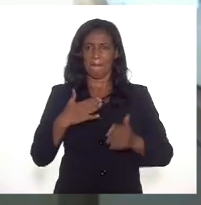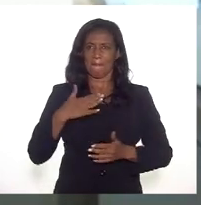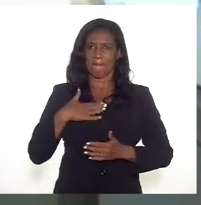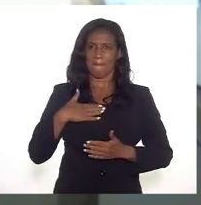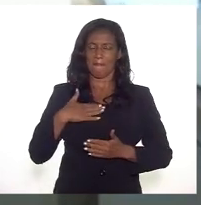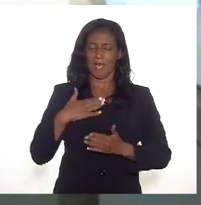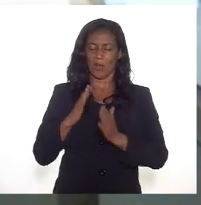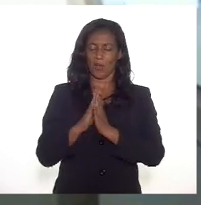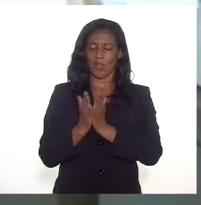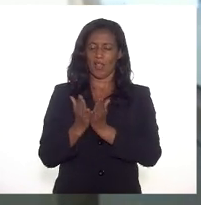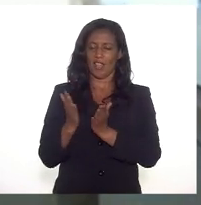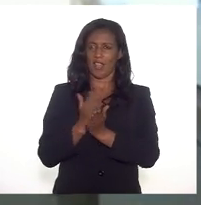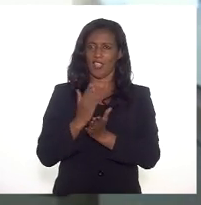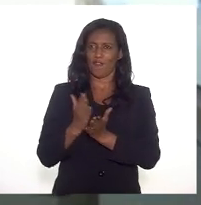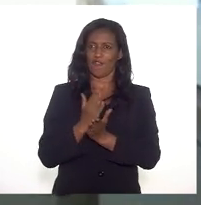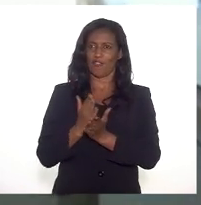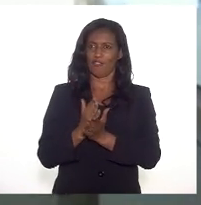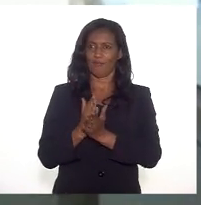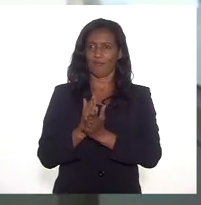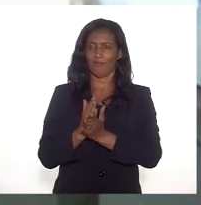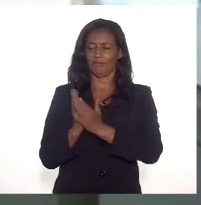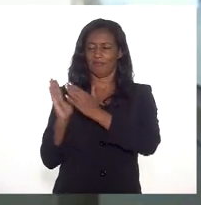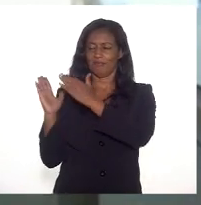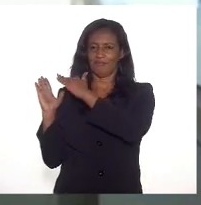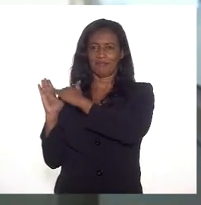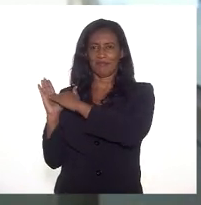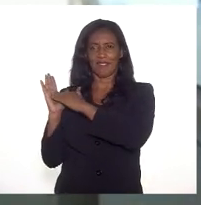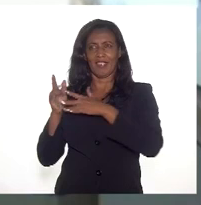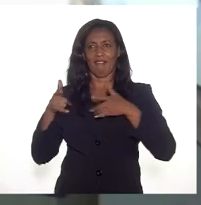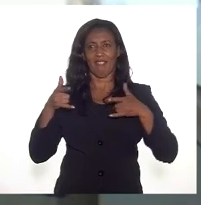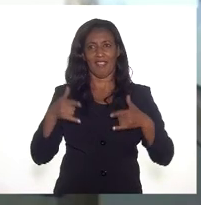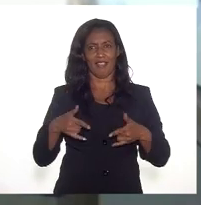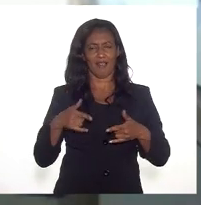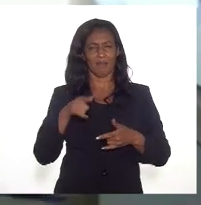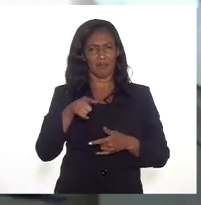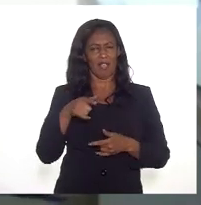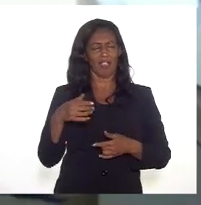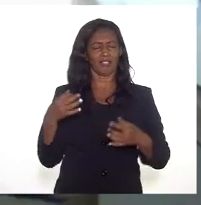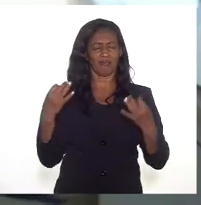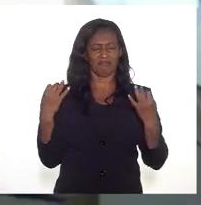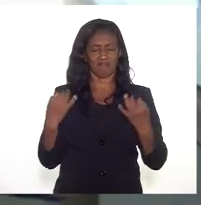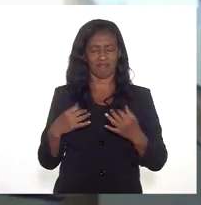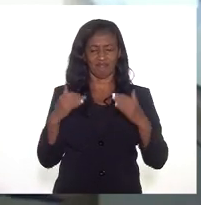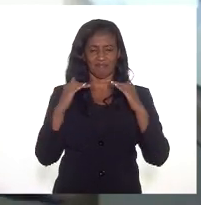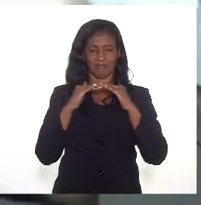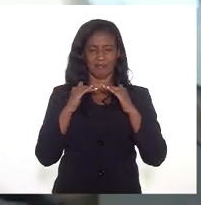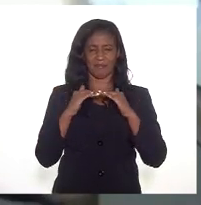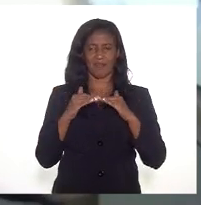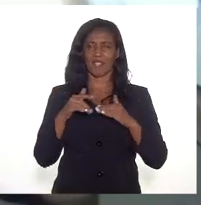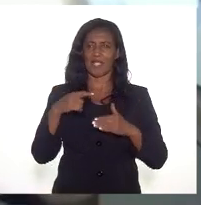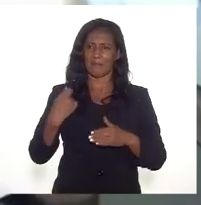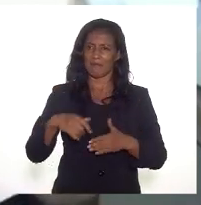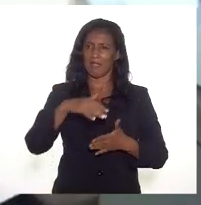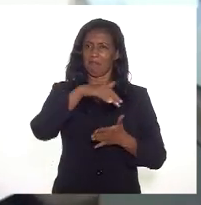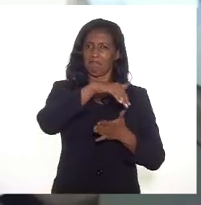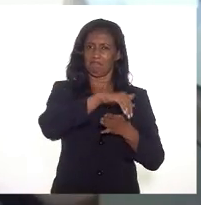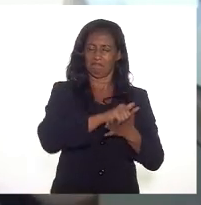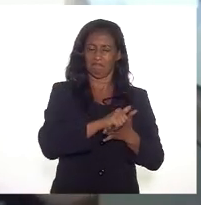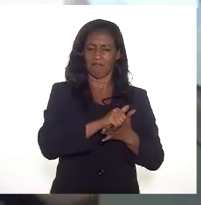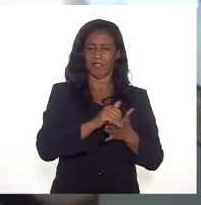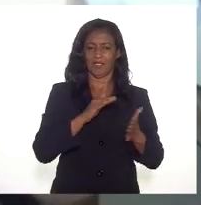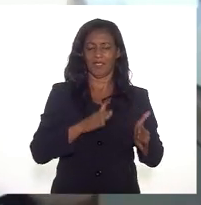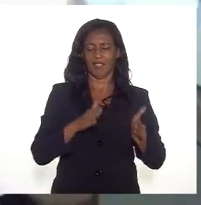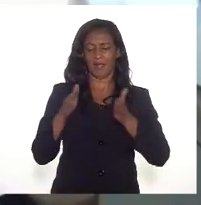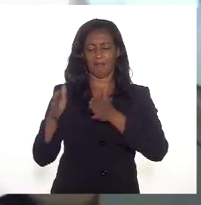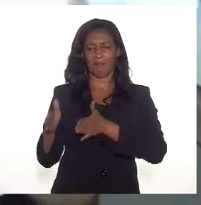cabeceira muitos meses. Eu acho que Vossa Excelência tem toda a razão. Ele merece ser um anexo à parte,